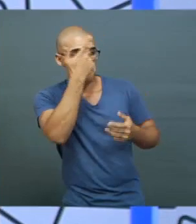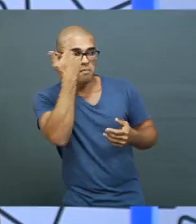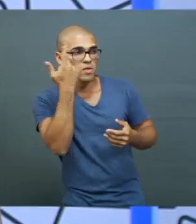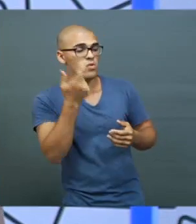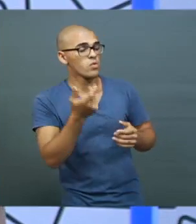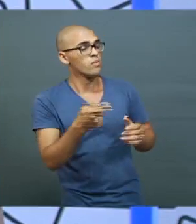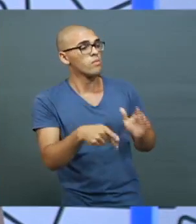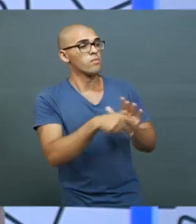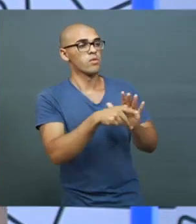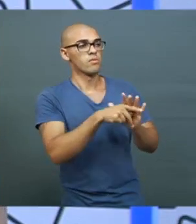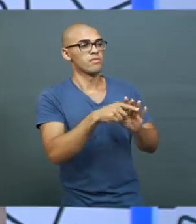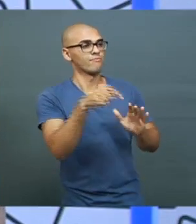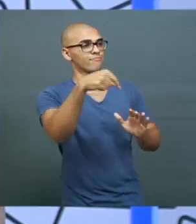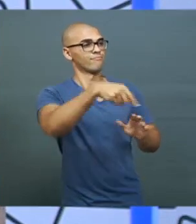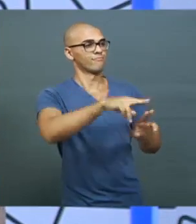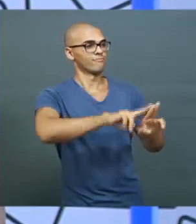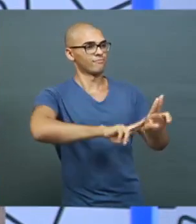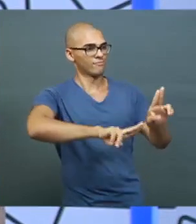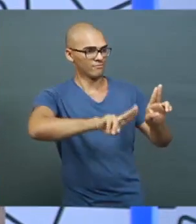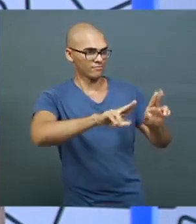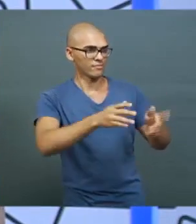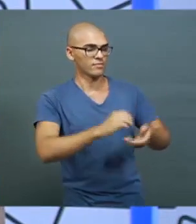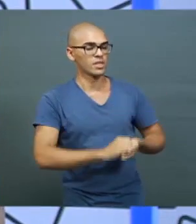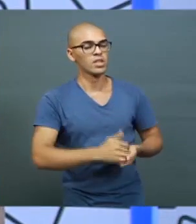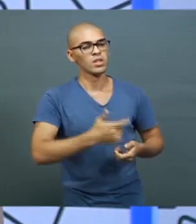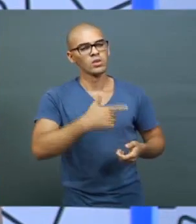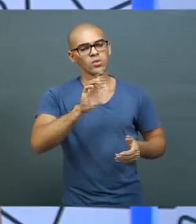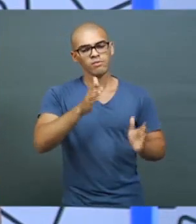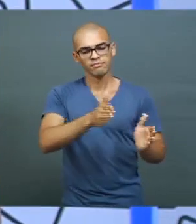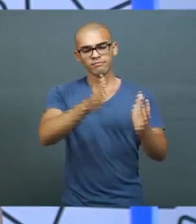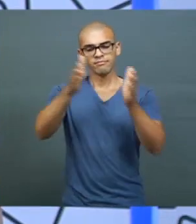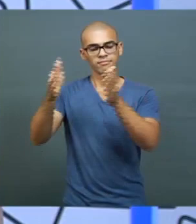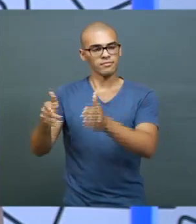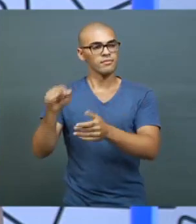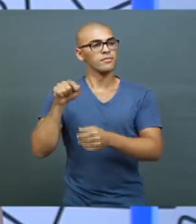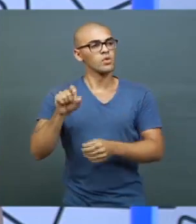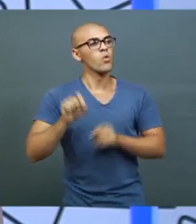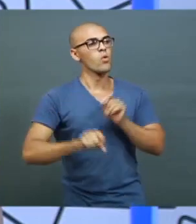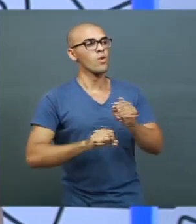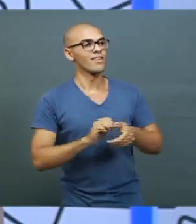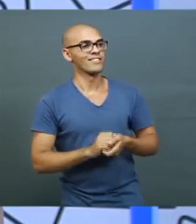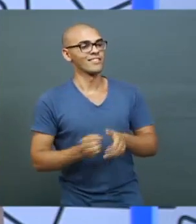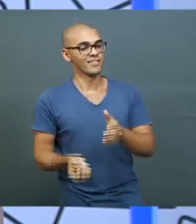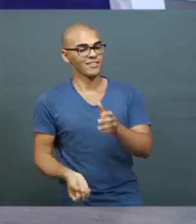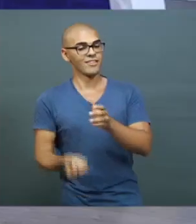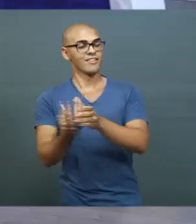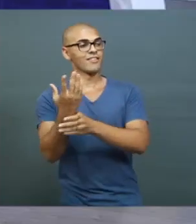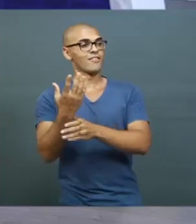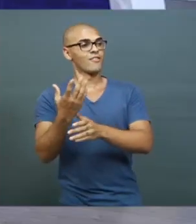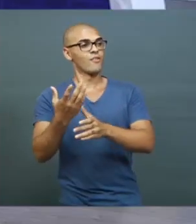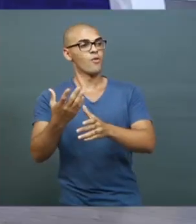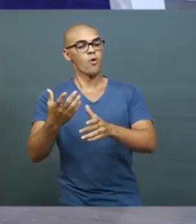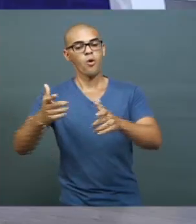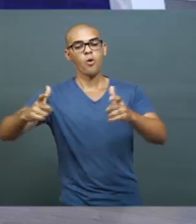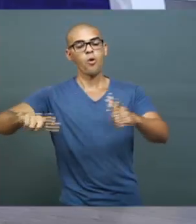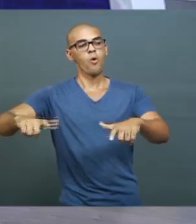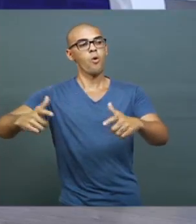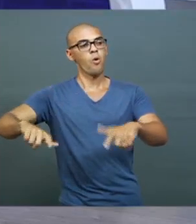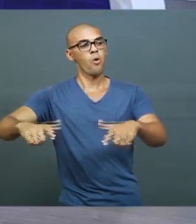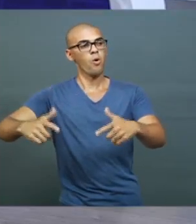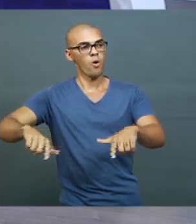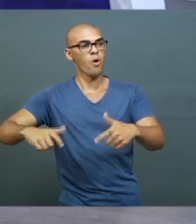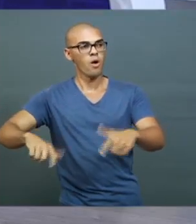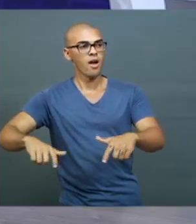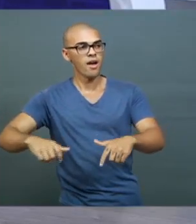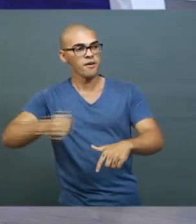divisor também, que consta na matéria inicial, foi a chegada do Teatro Municipal, né? Que é um teatro bacana, com